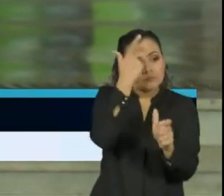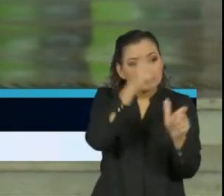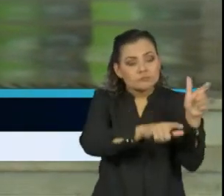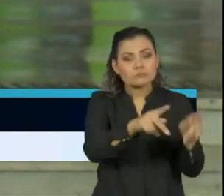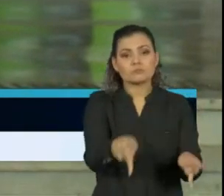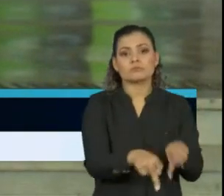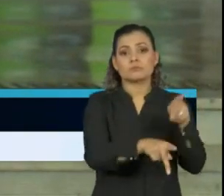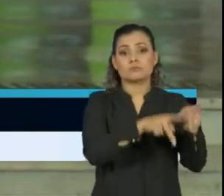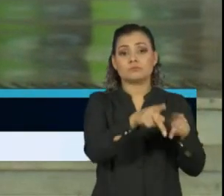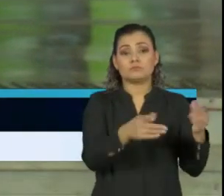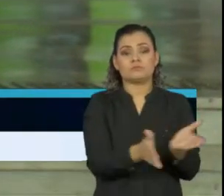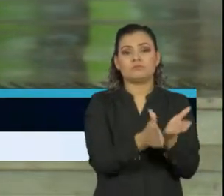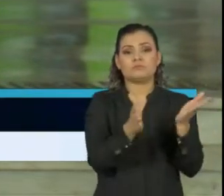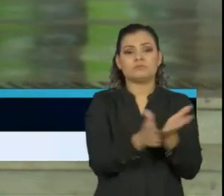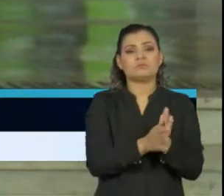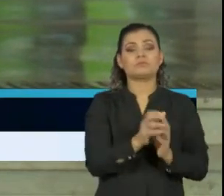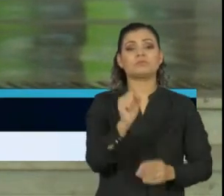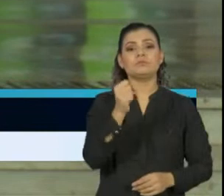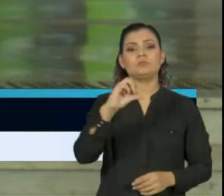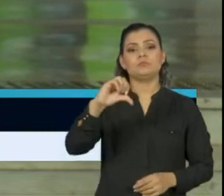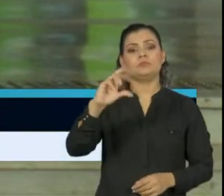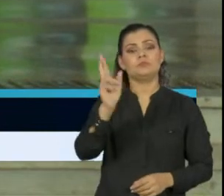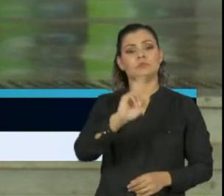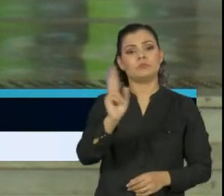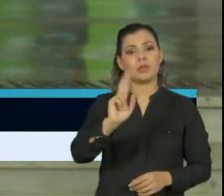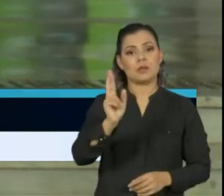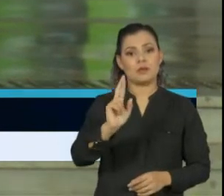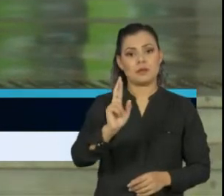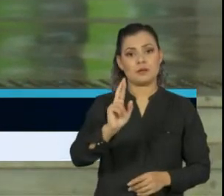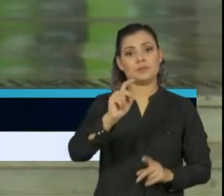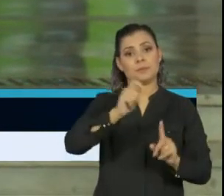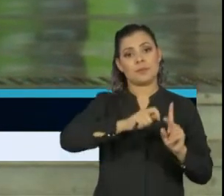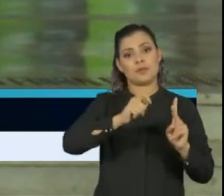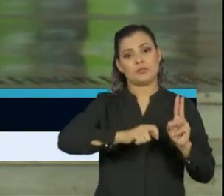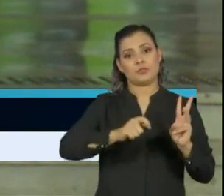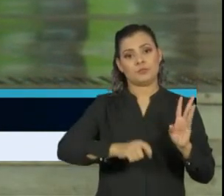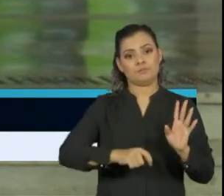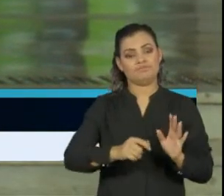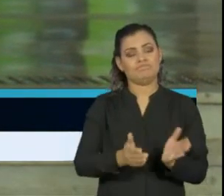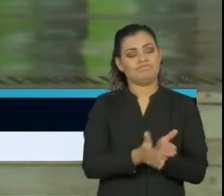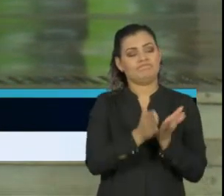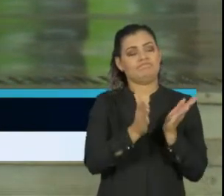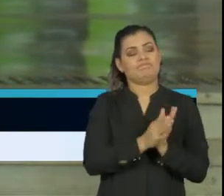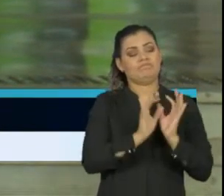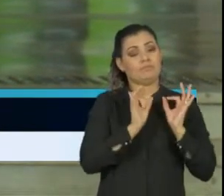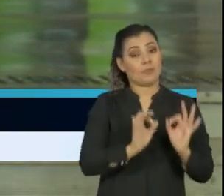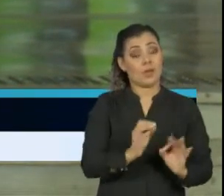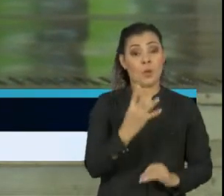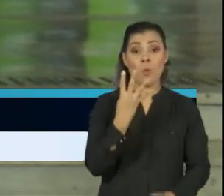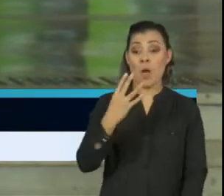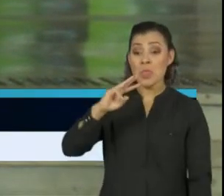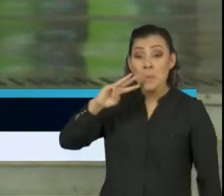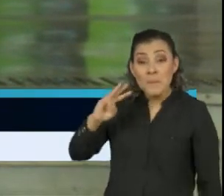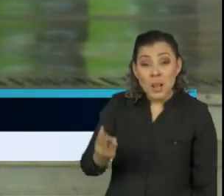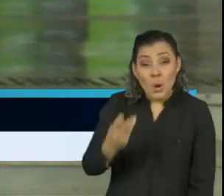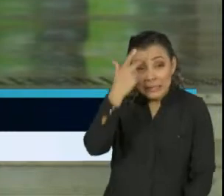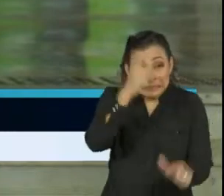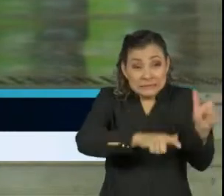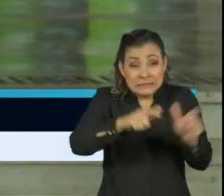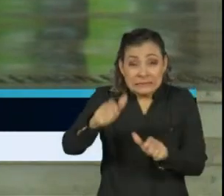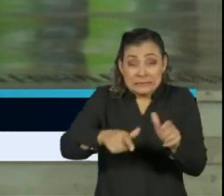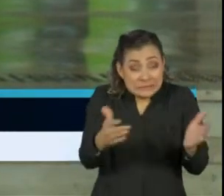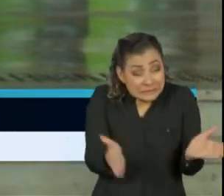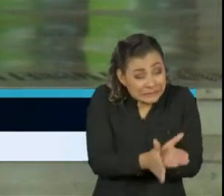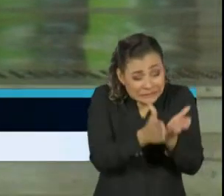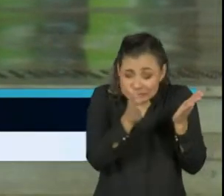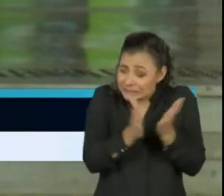com até R$ 89,00 de renda per capita mensal. São 4 milhões de pessoas